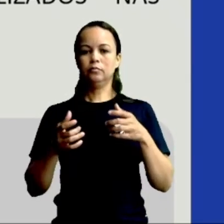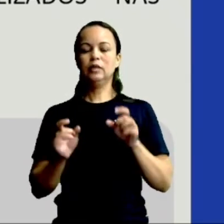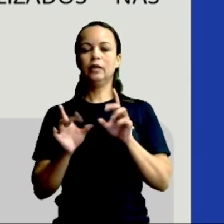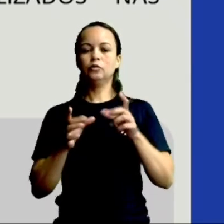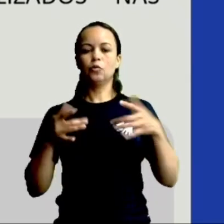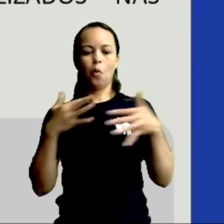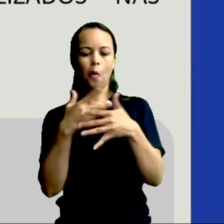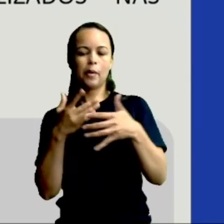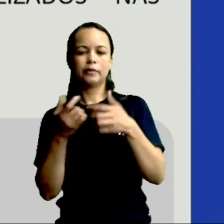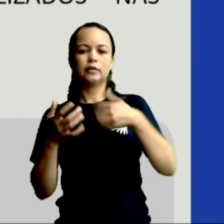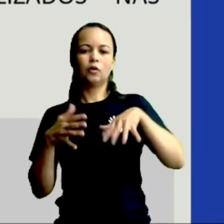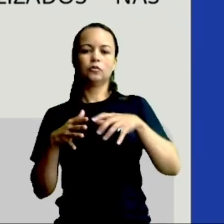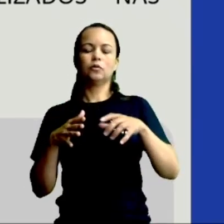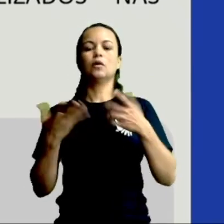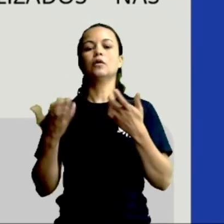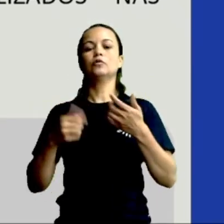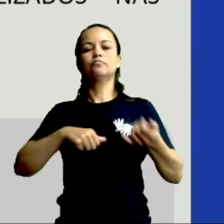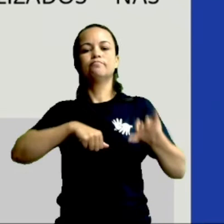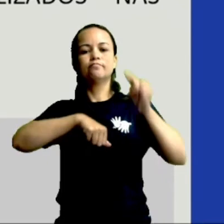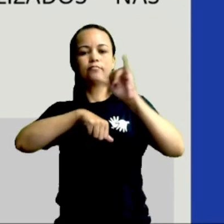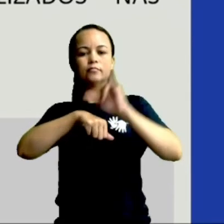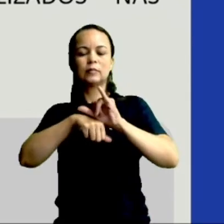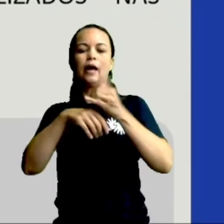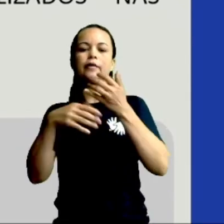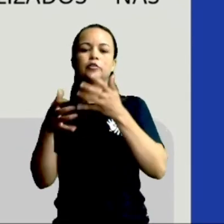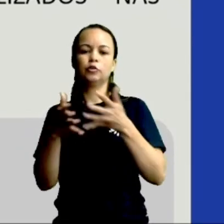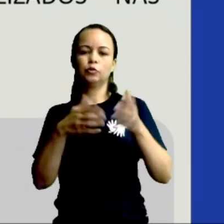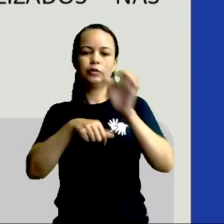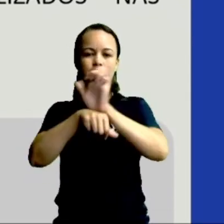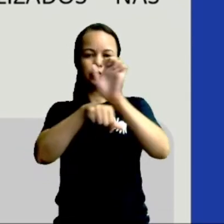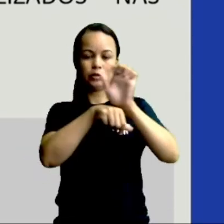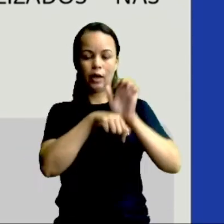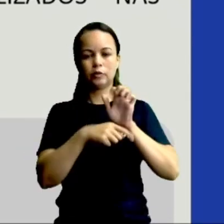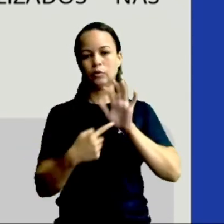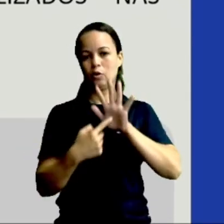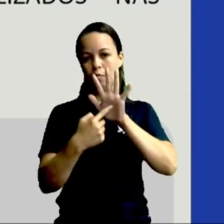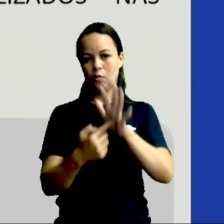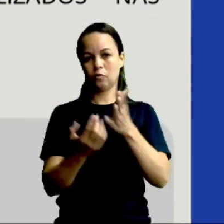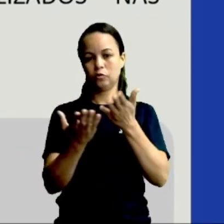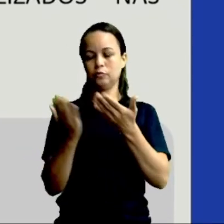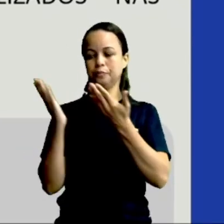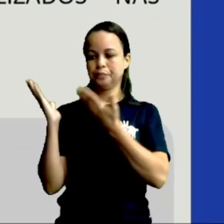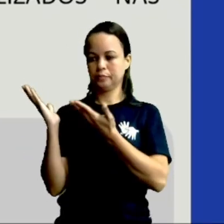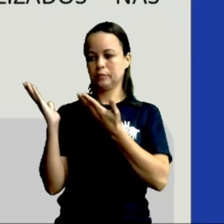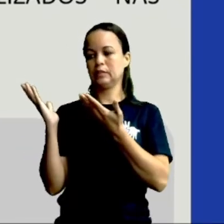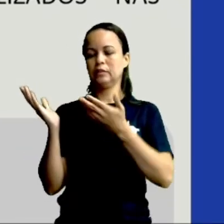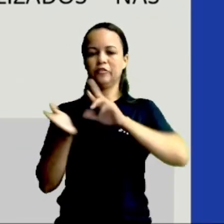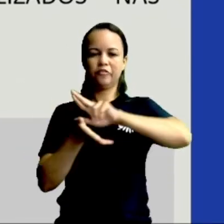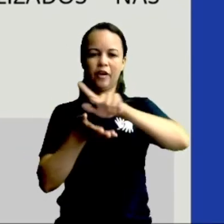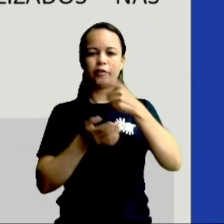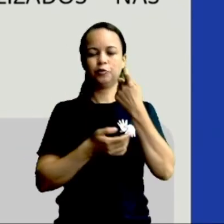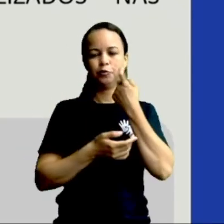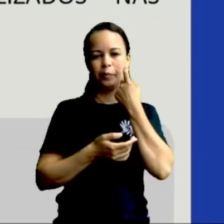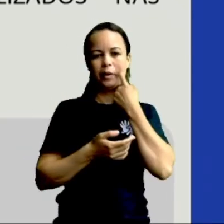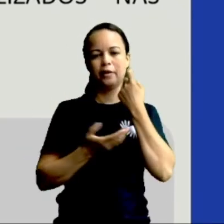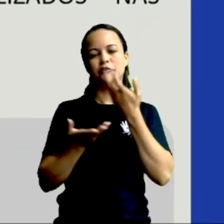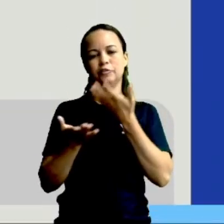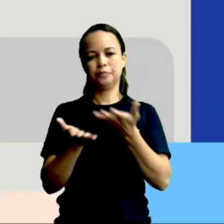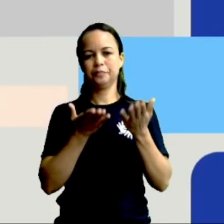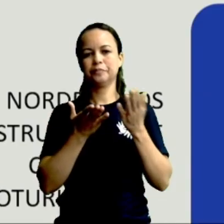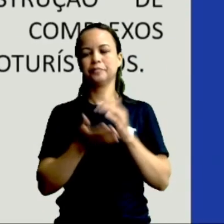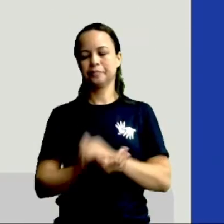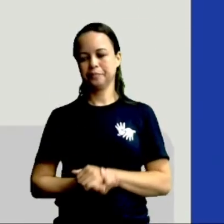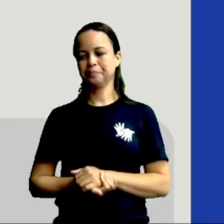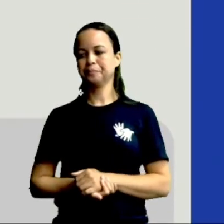estão localizados nas capitais dos estados. E aí na imagem eu trouxe para você uma imagem de frutos do mar, né? Tem